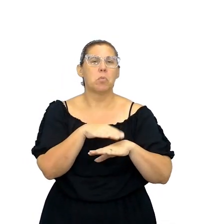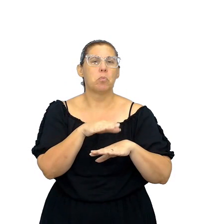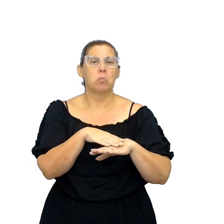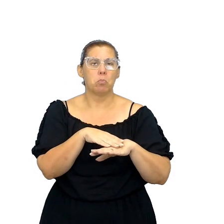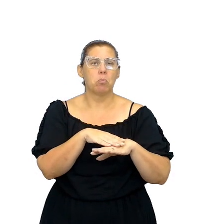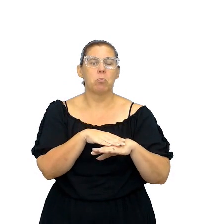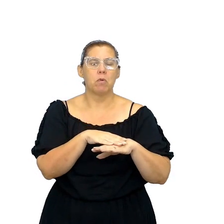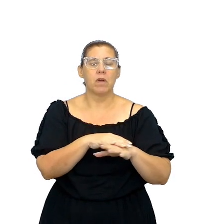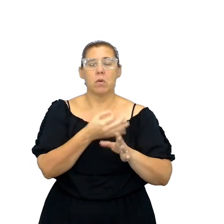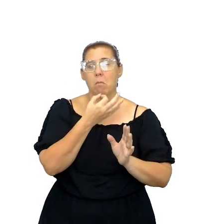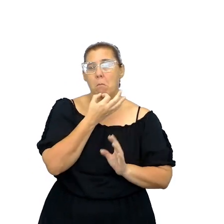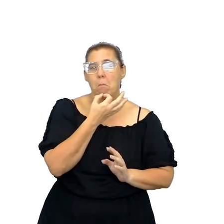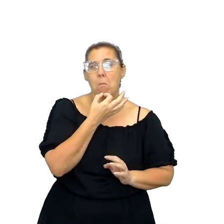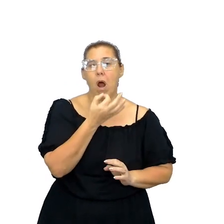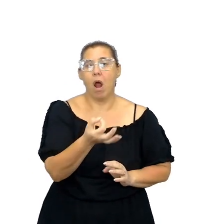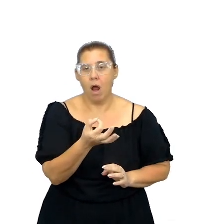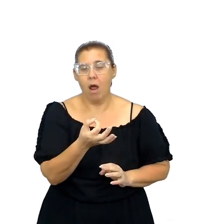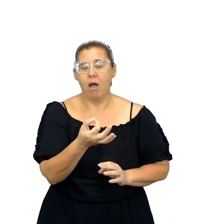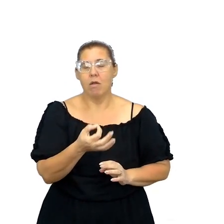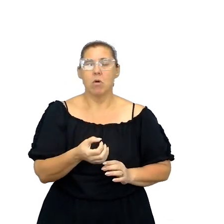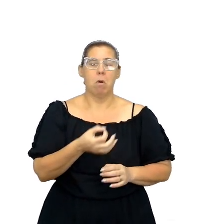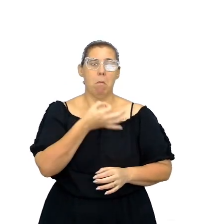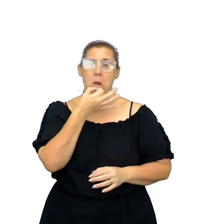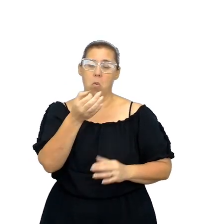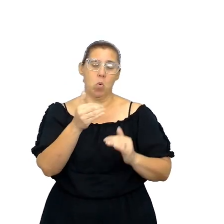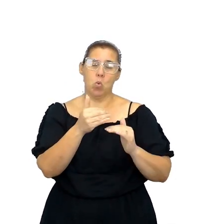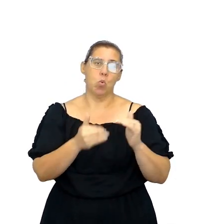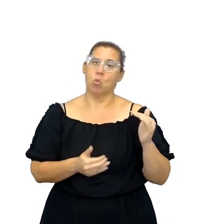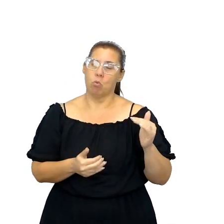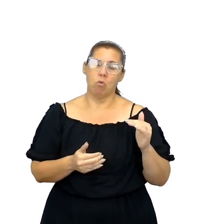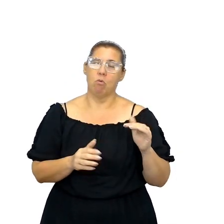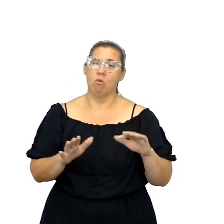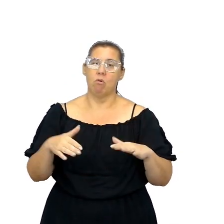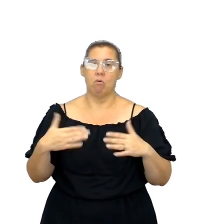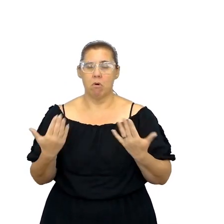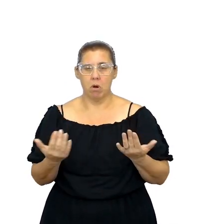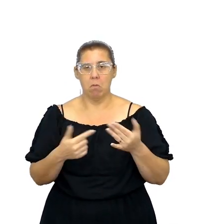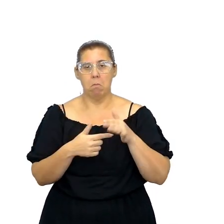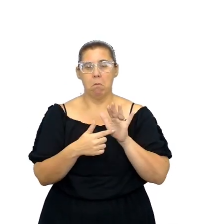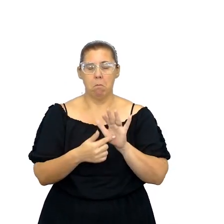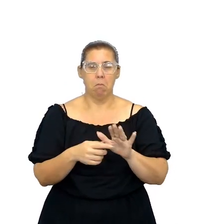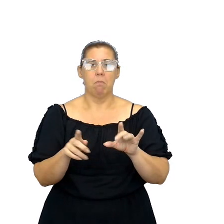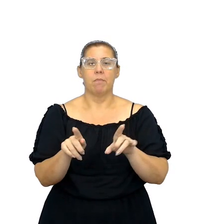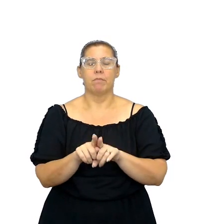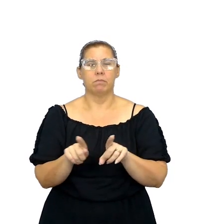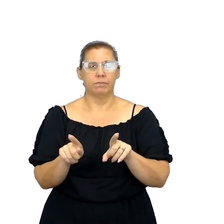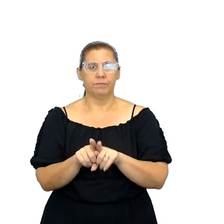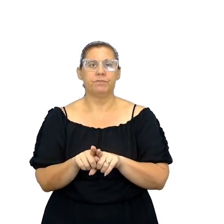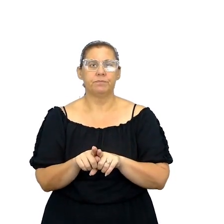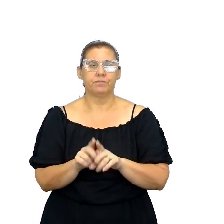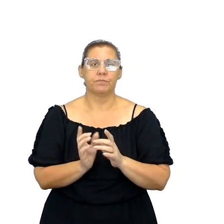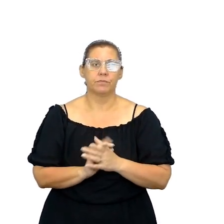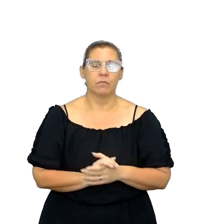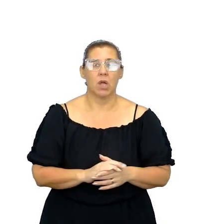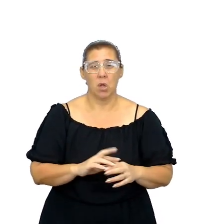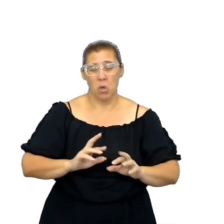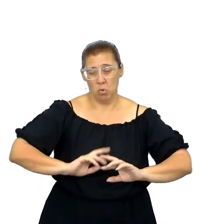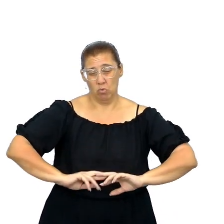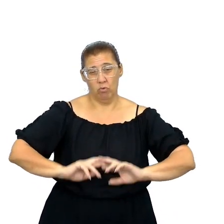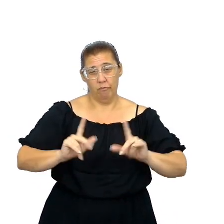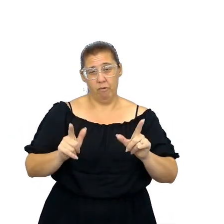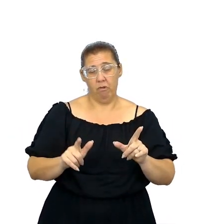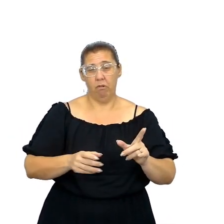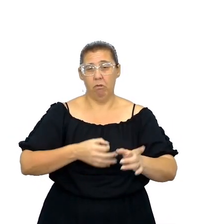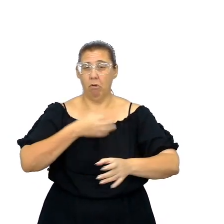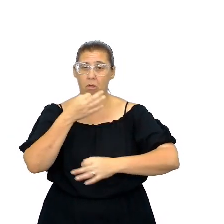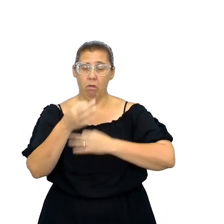uma argumentação e uma contra-argumentação, e nesse sentido vale destacar também que desses diferentes tipos de